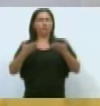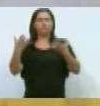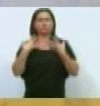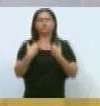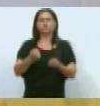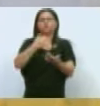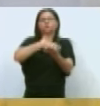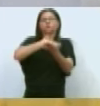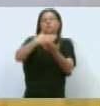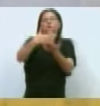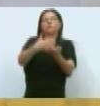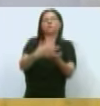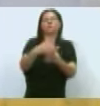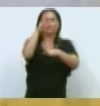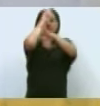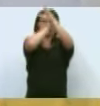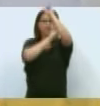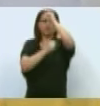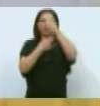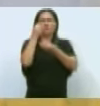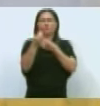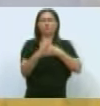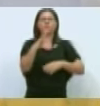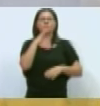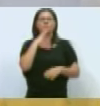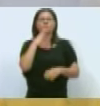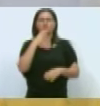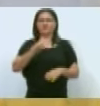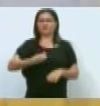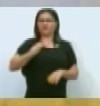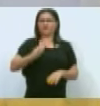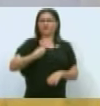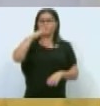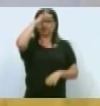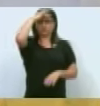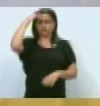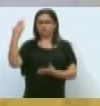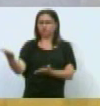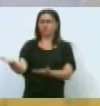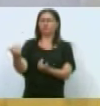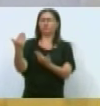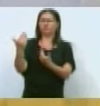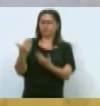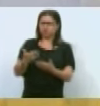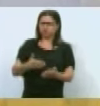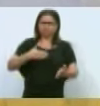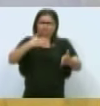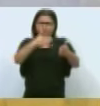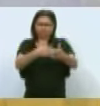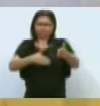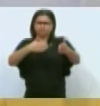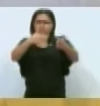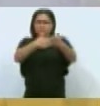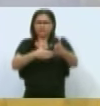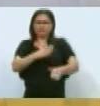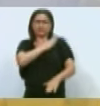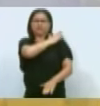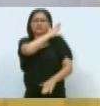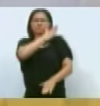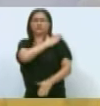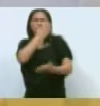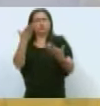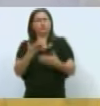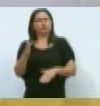um pouco como é essa língua e conhecer a história de uma jovem que enfrentou todas as dificuldades para estudar e hoje é uma